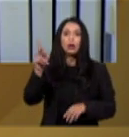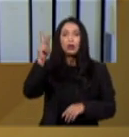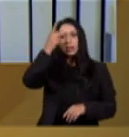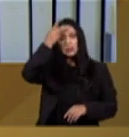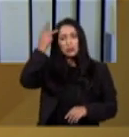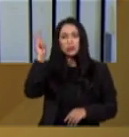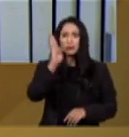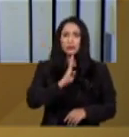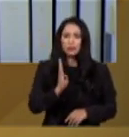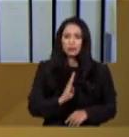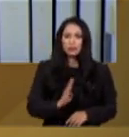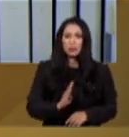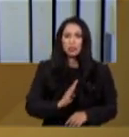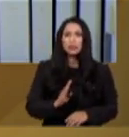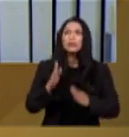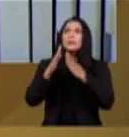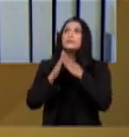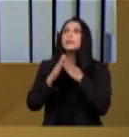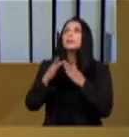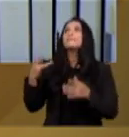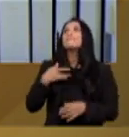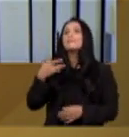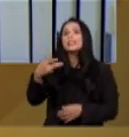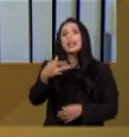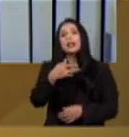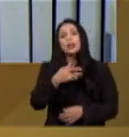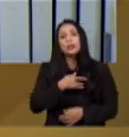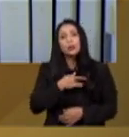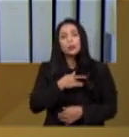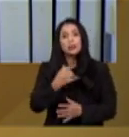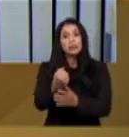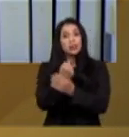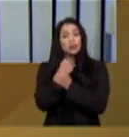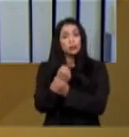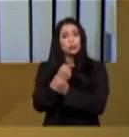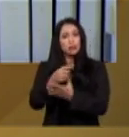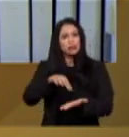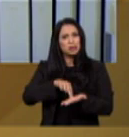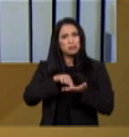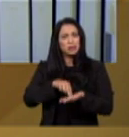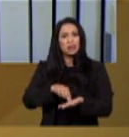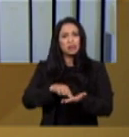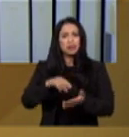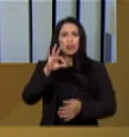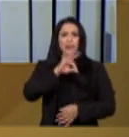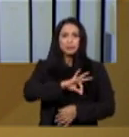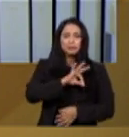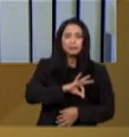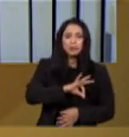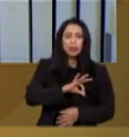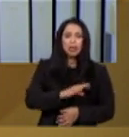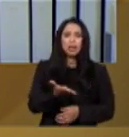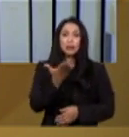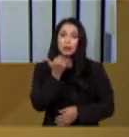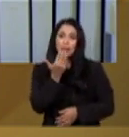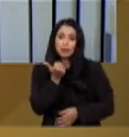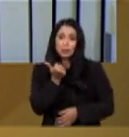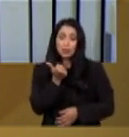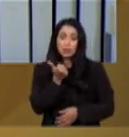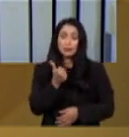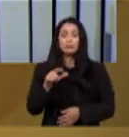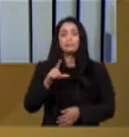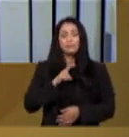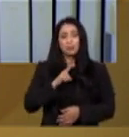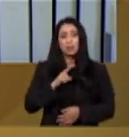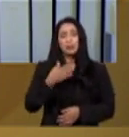clamar por mais saúde, segurança, estabilidade, emprego, renda e alimentação. Passou, assim,